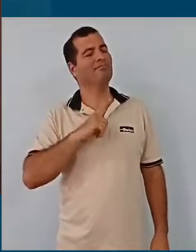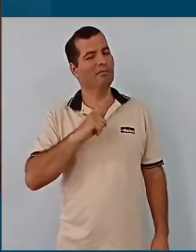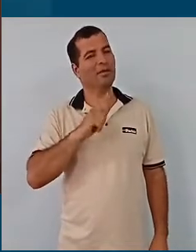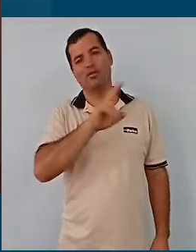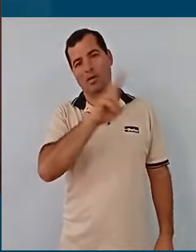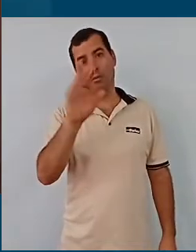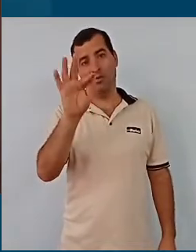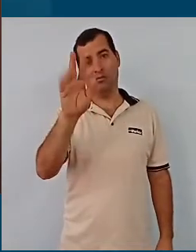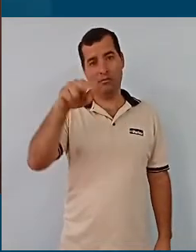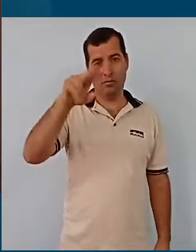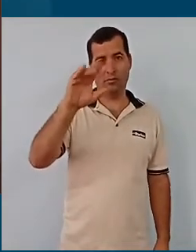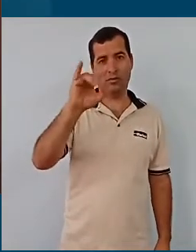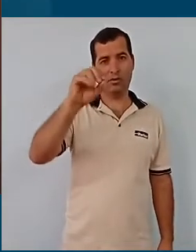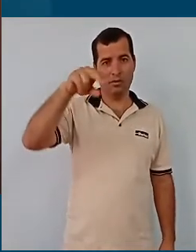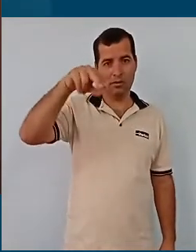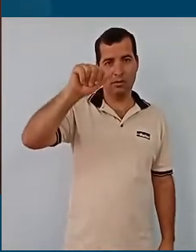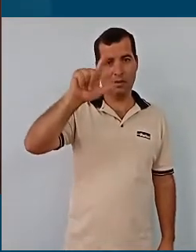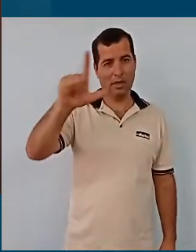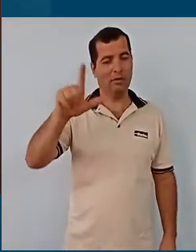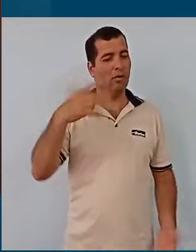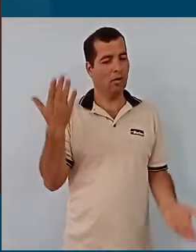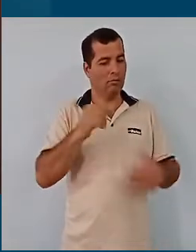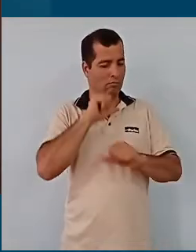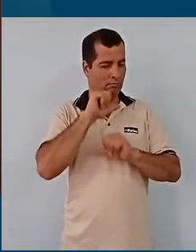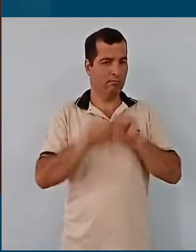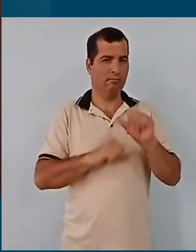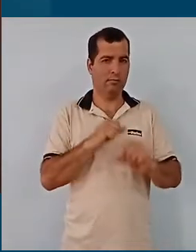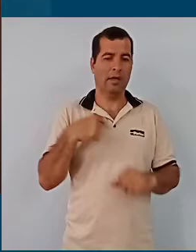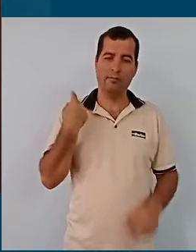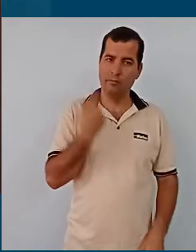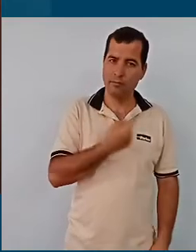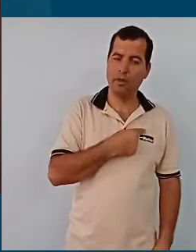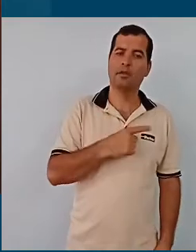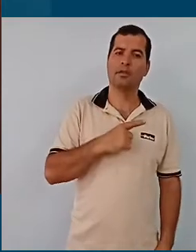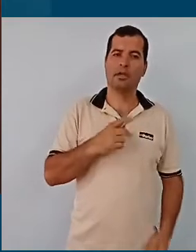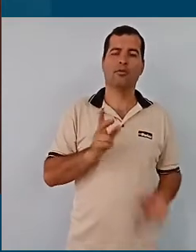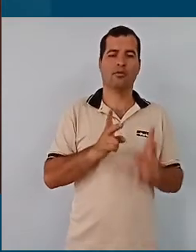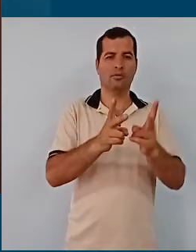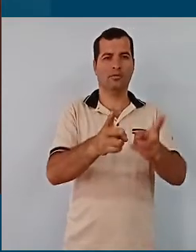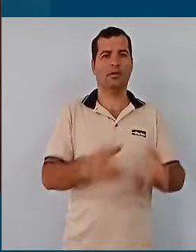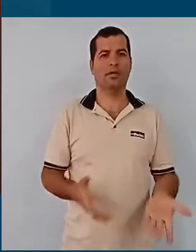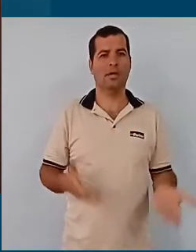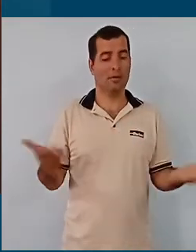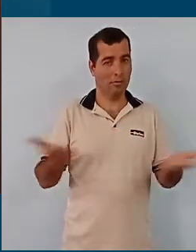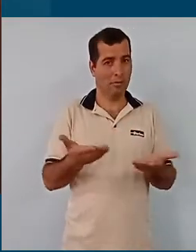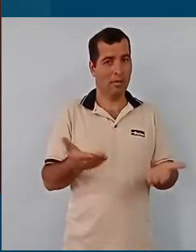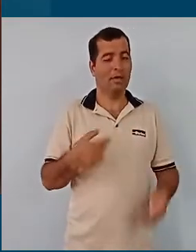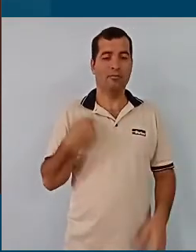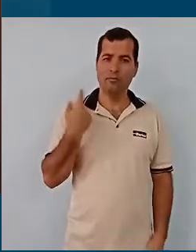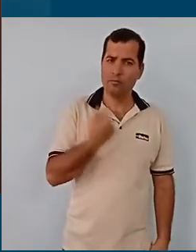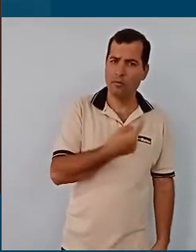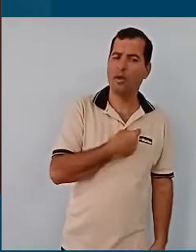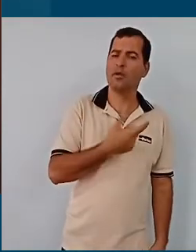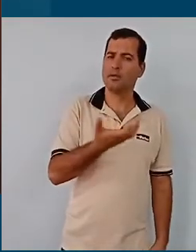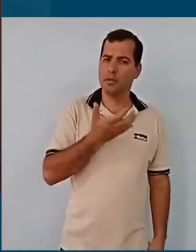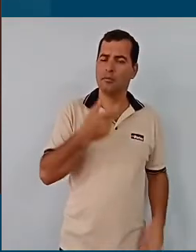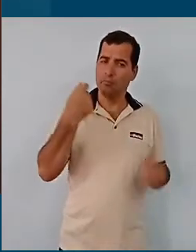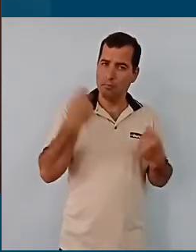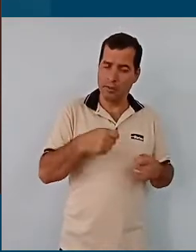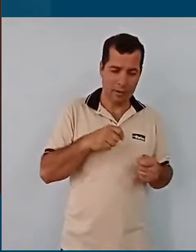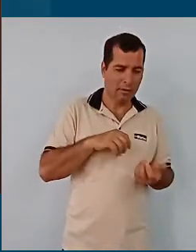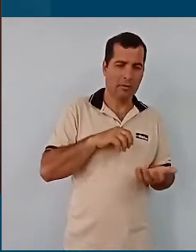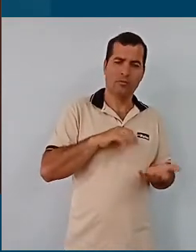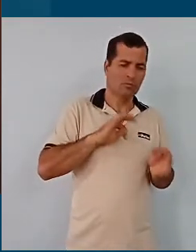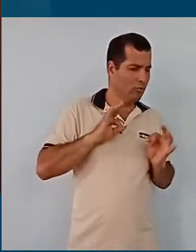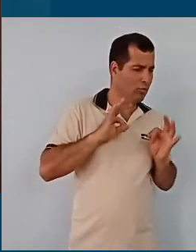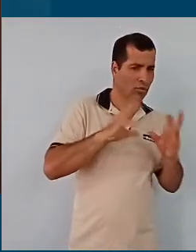cabeças. Então, não somos só nós que estamos preocupados com isso por aí afora. Então, assim, que é interdisciplinar, cada vez